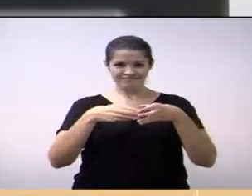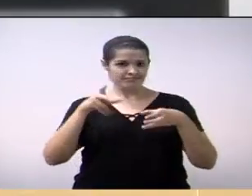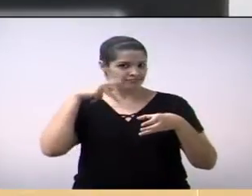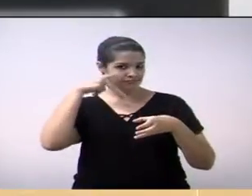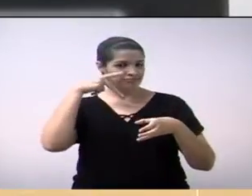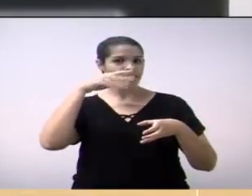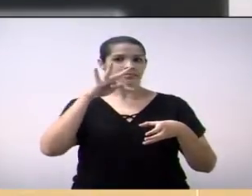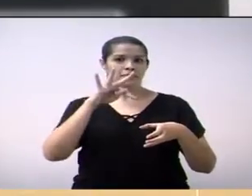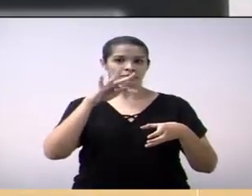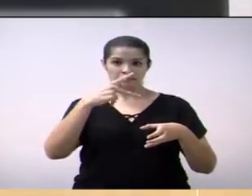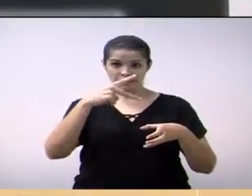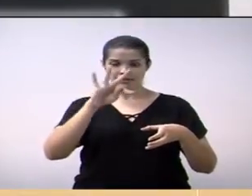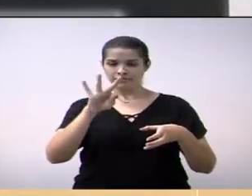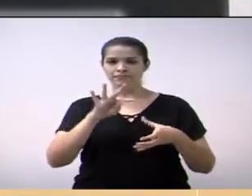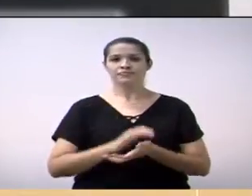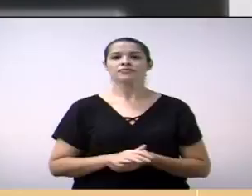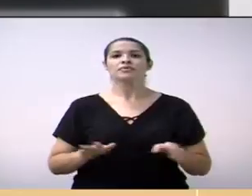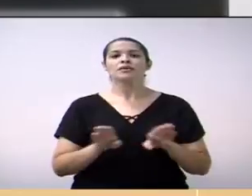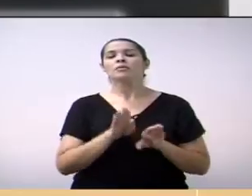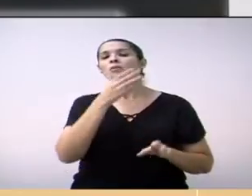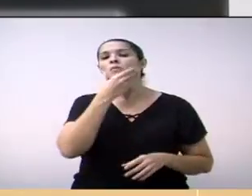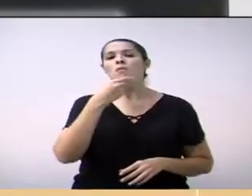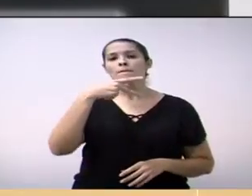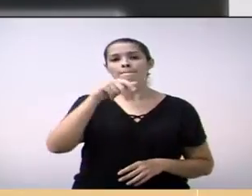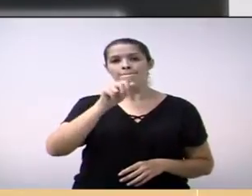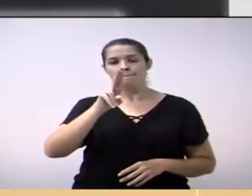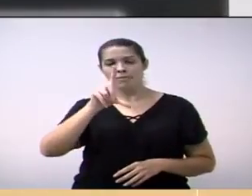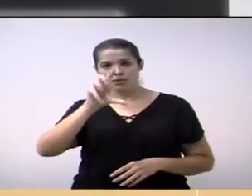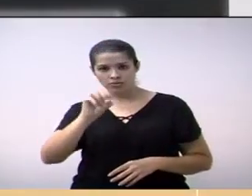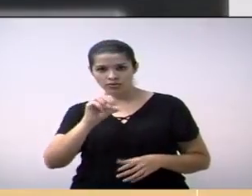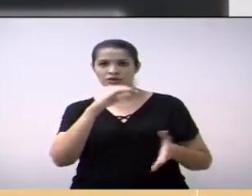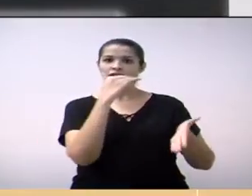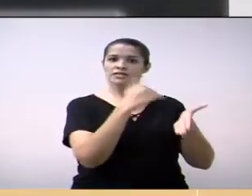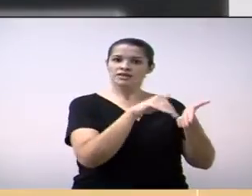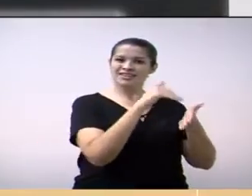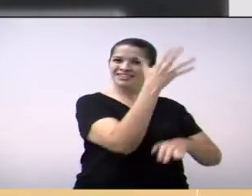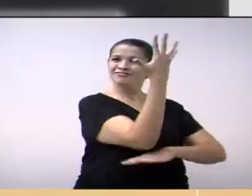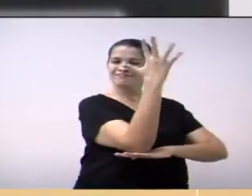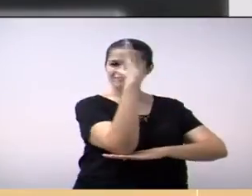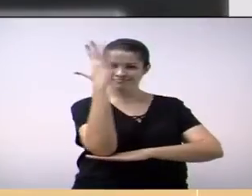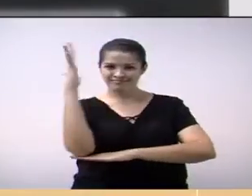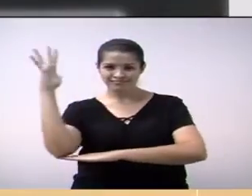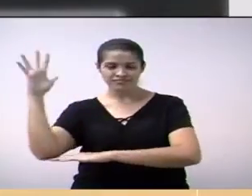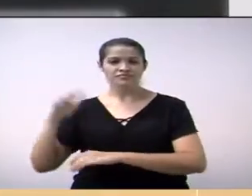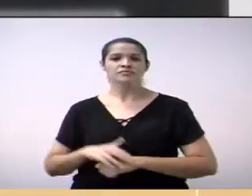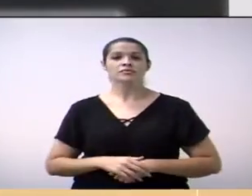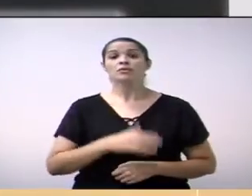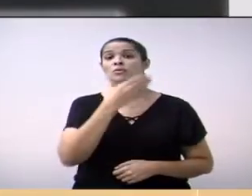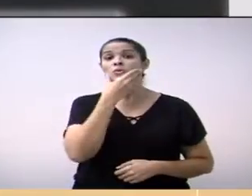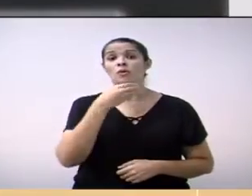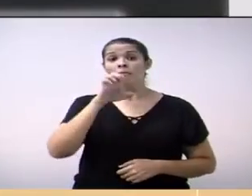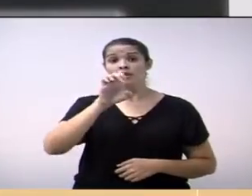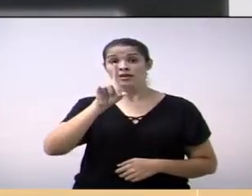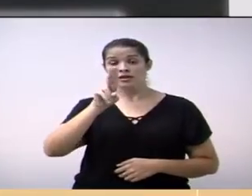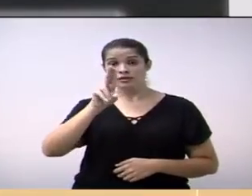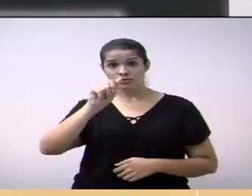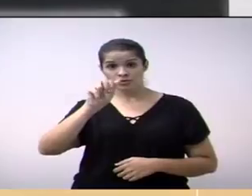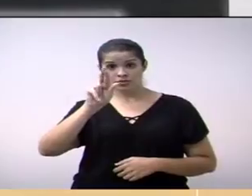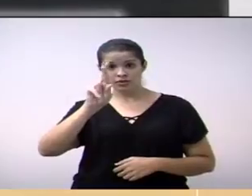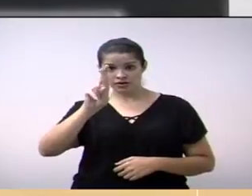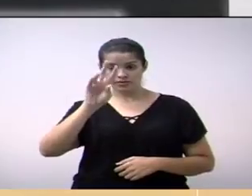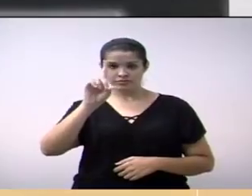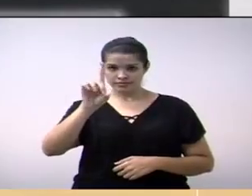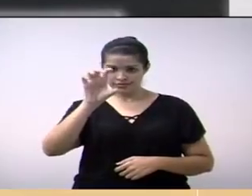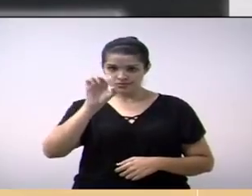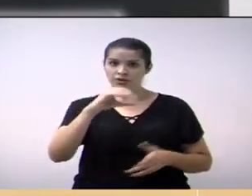senhor Paulo de Souza, secretário do Meio Ambiente, do senhor Eduardo Berenguel, secretário da Habitação,